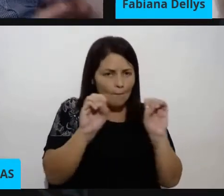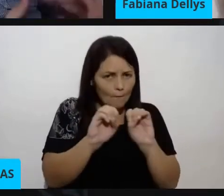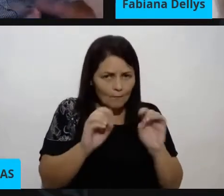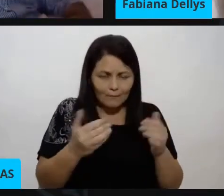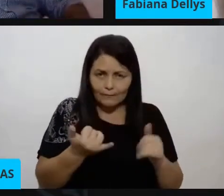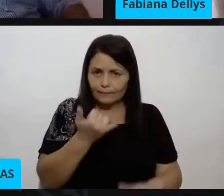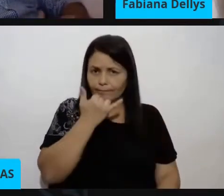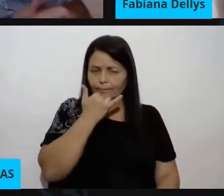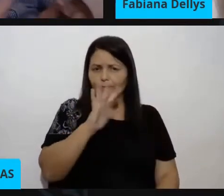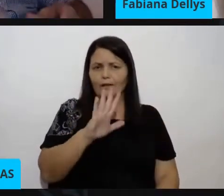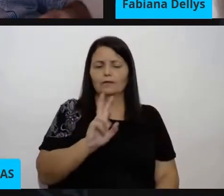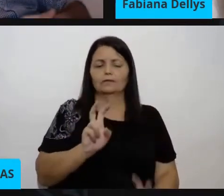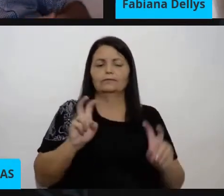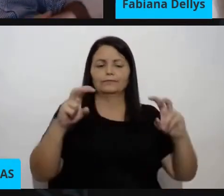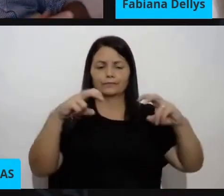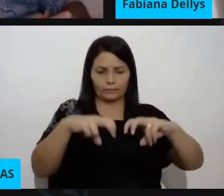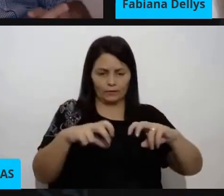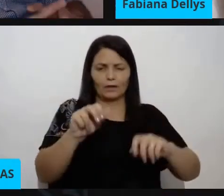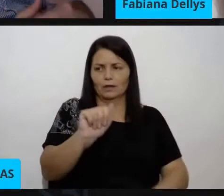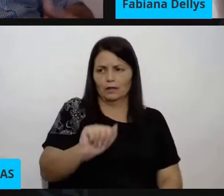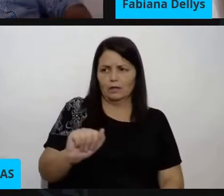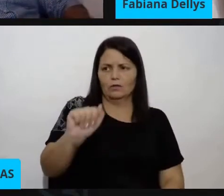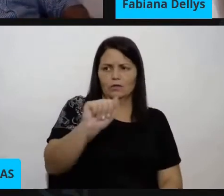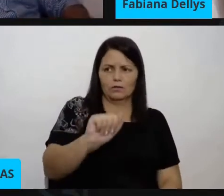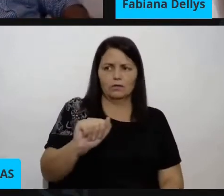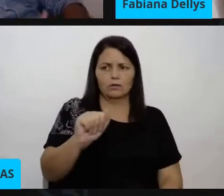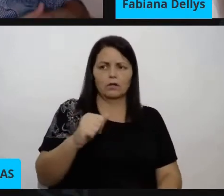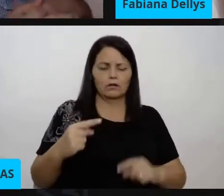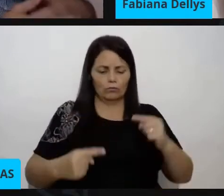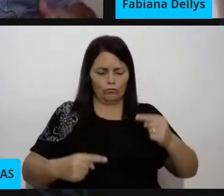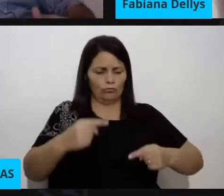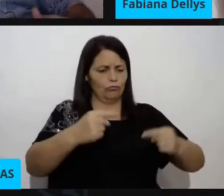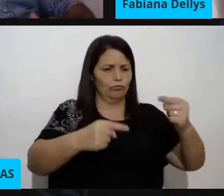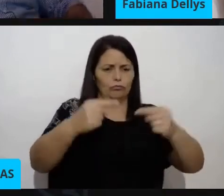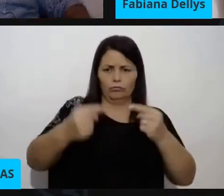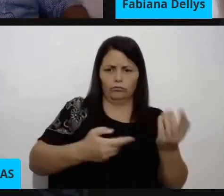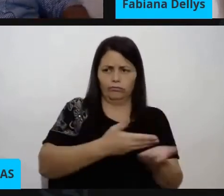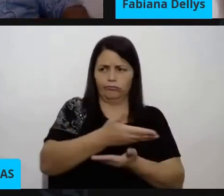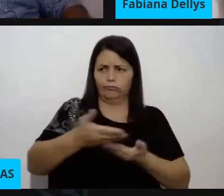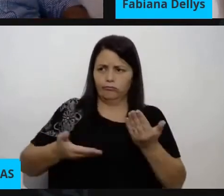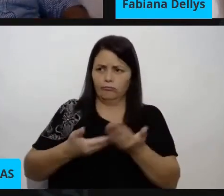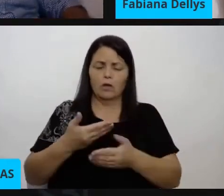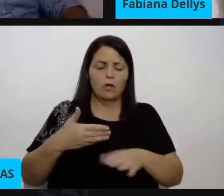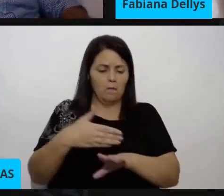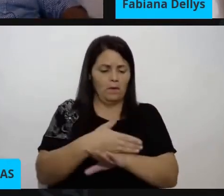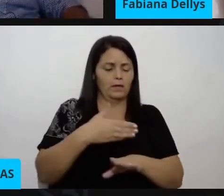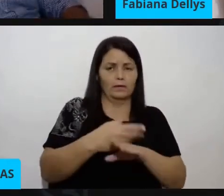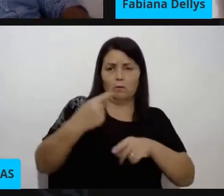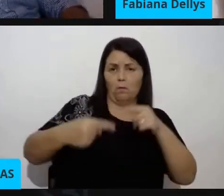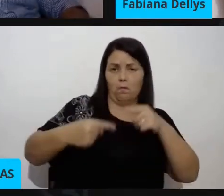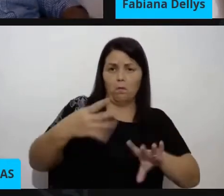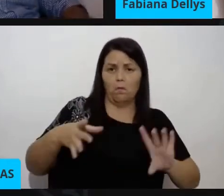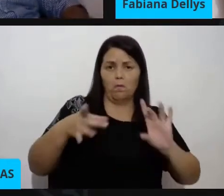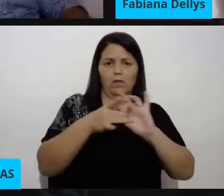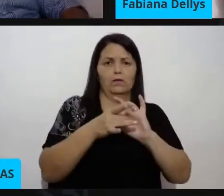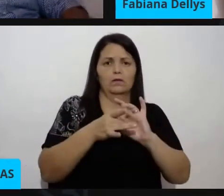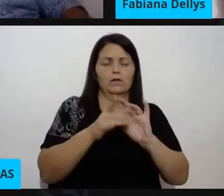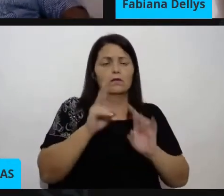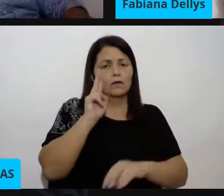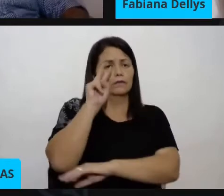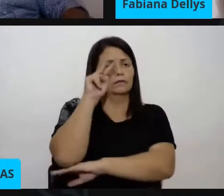Se vocês não sentarem as associações e não discutirem, não tiverem participação política, elas vão ficar